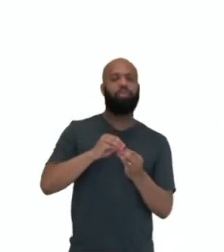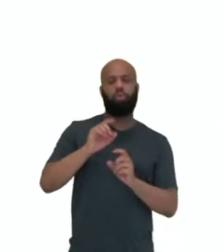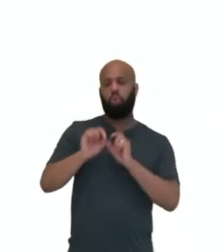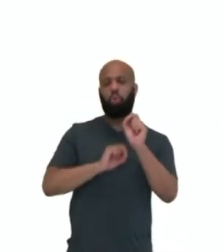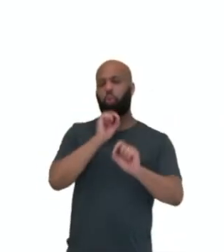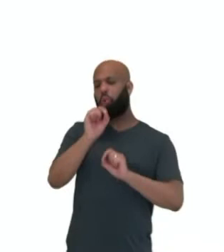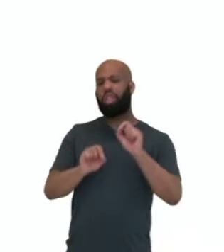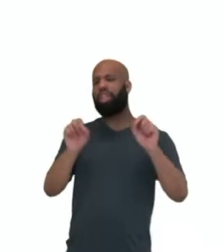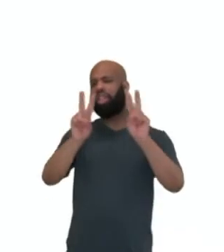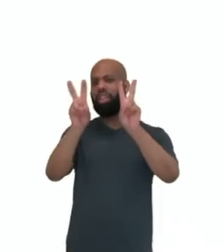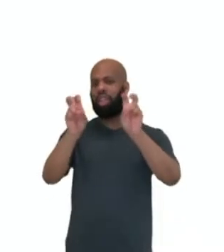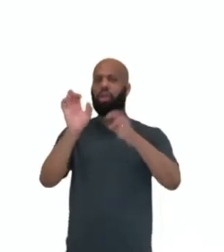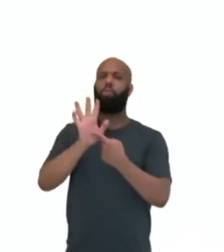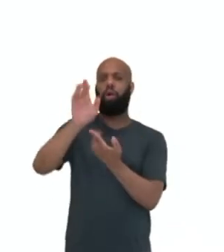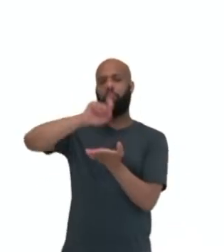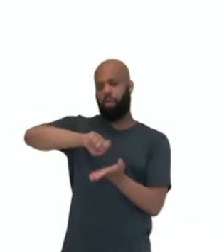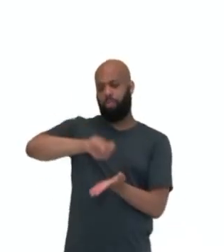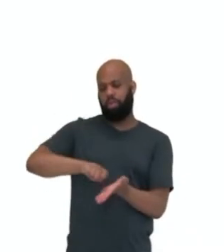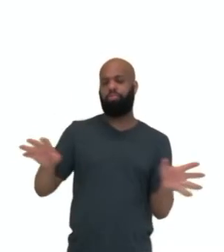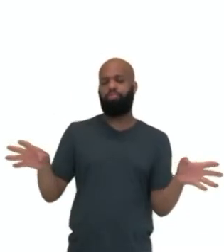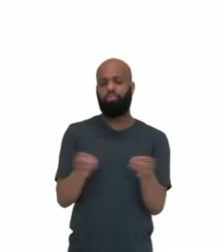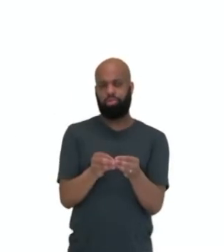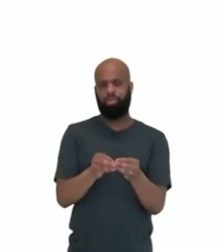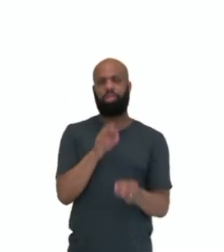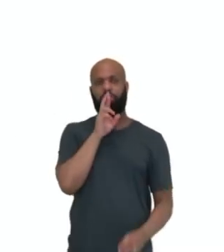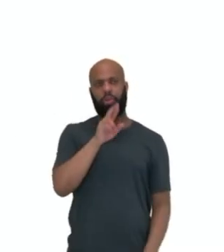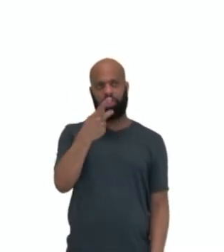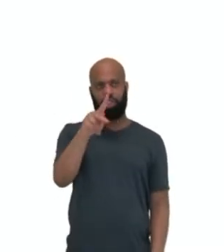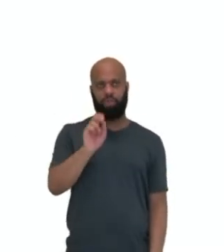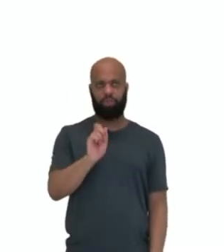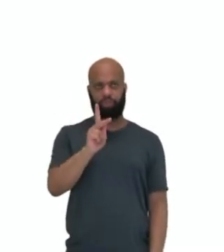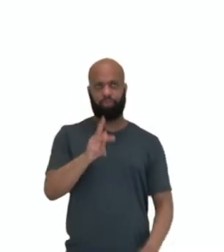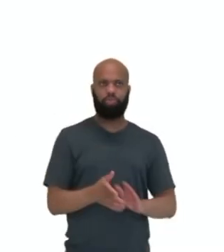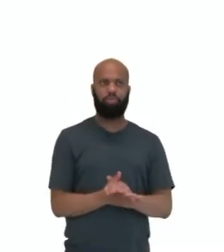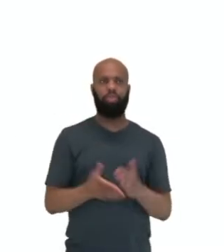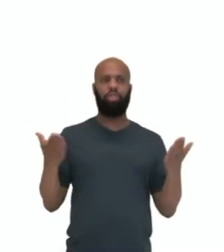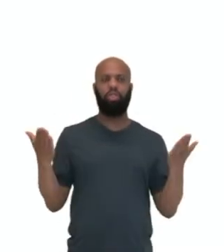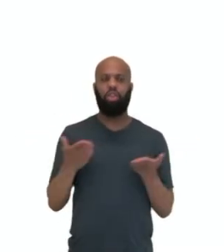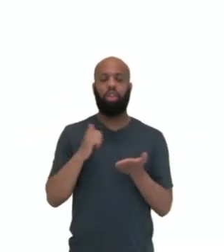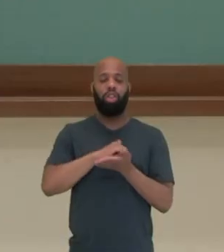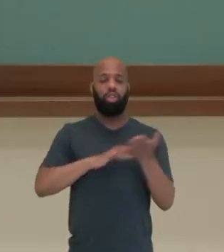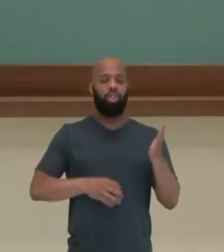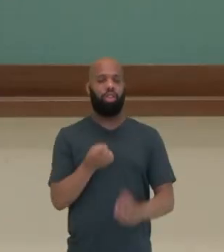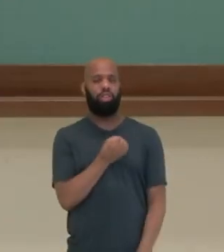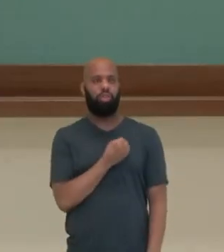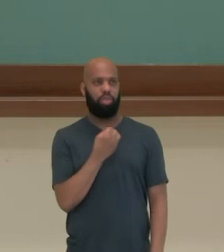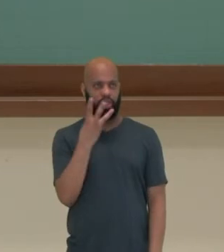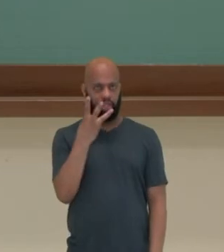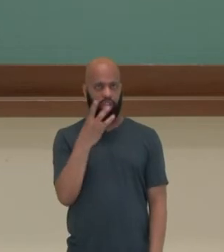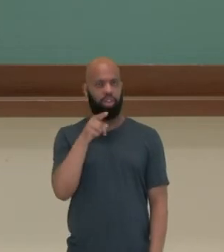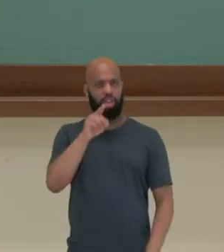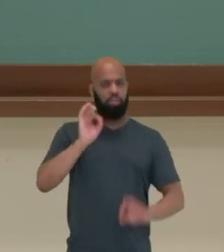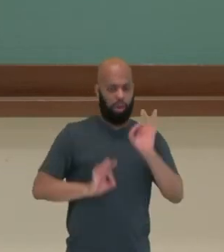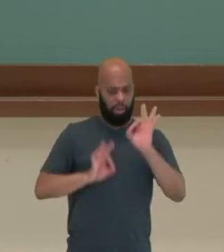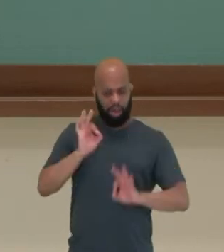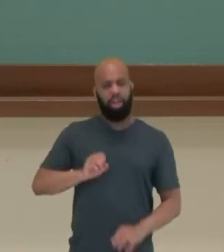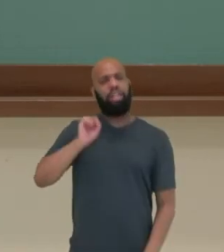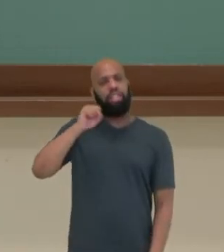trata, dessa maneira, sintetizando aqui a sua resposta. Vamos para a questão 3, está preparado?